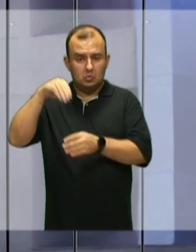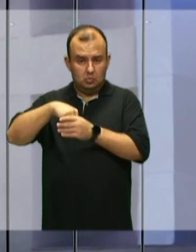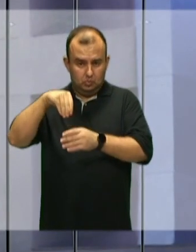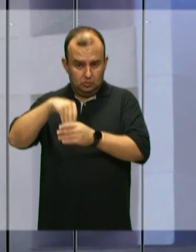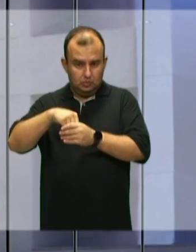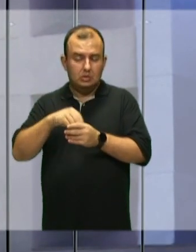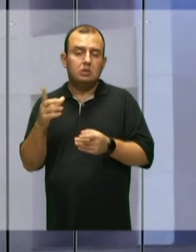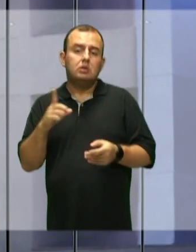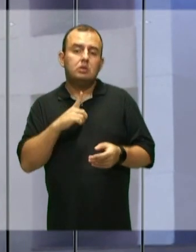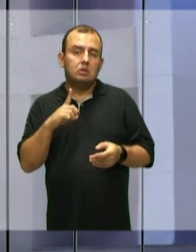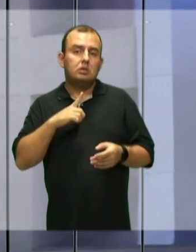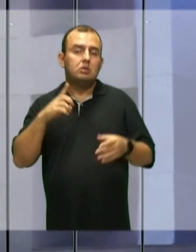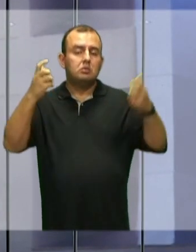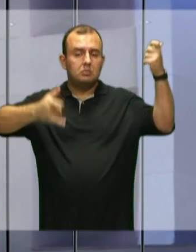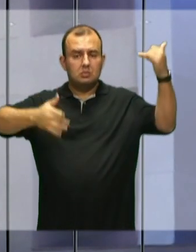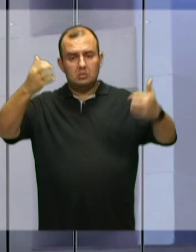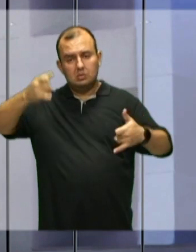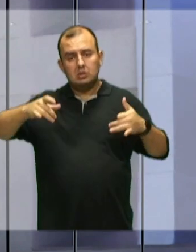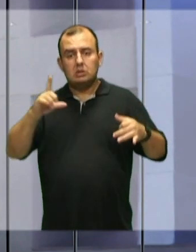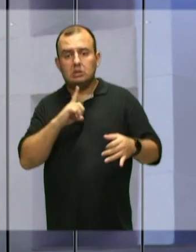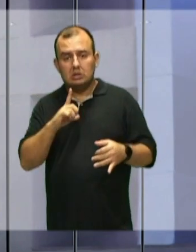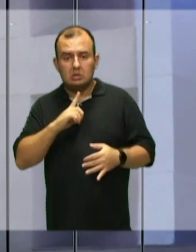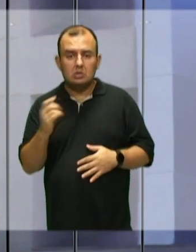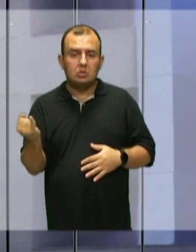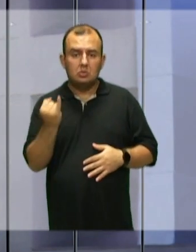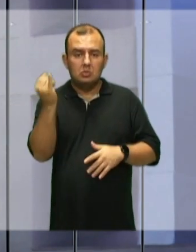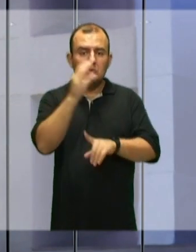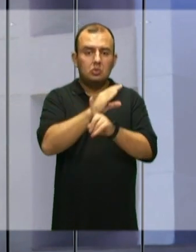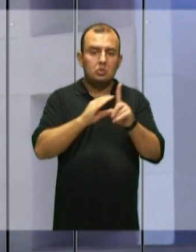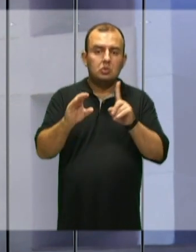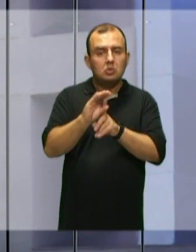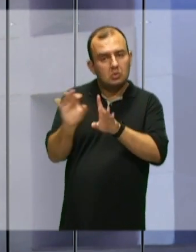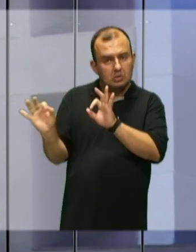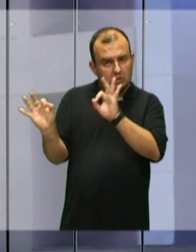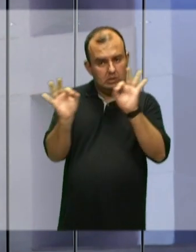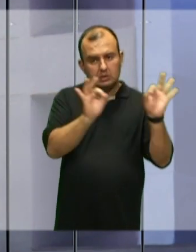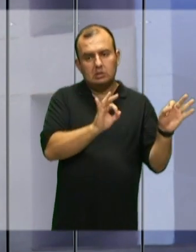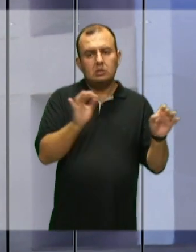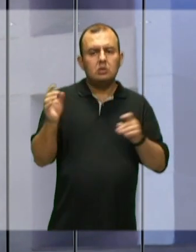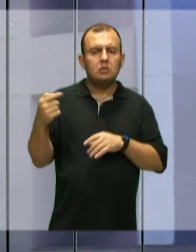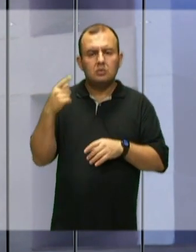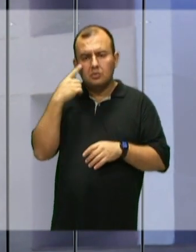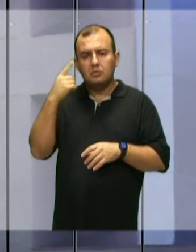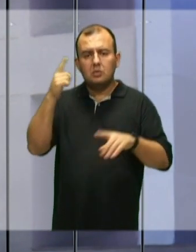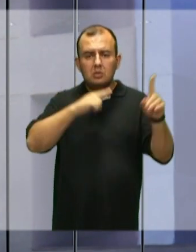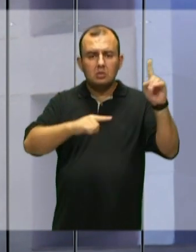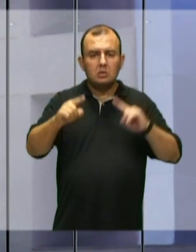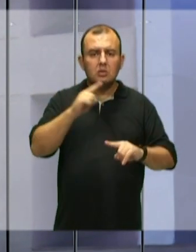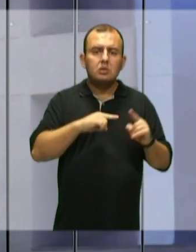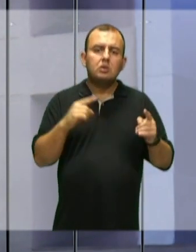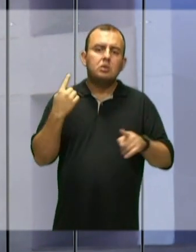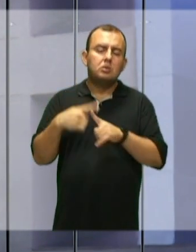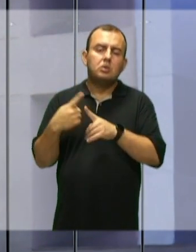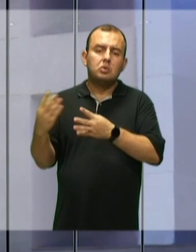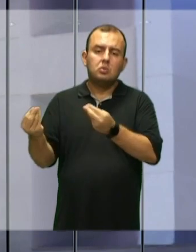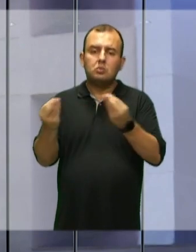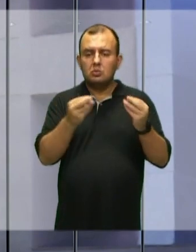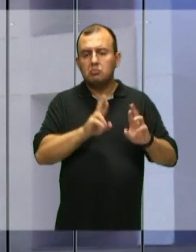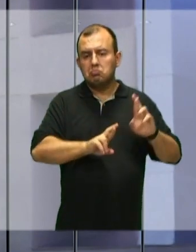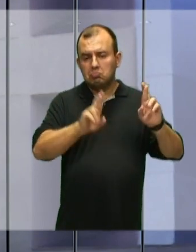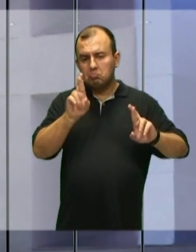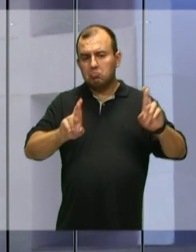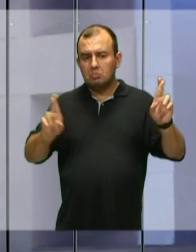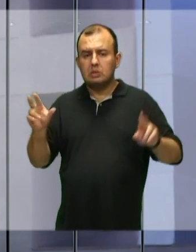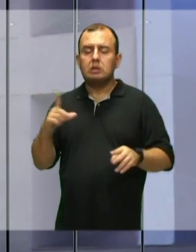narrativas começam a aparecer por isso a importância também da comunidade que nos assiste acompanhar os mandatos né porque muitos parlamentares